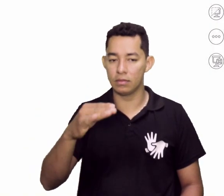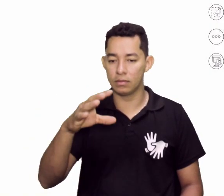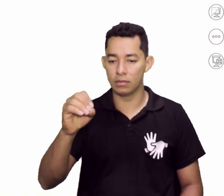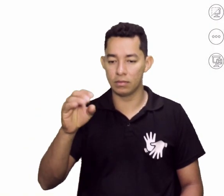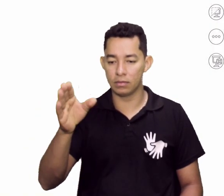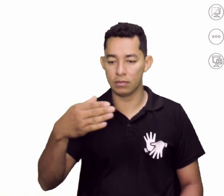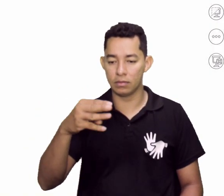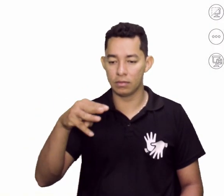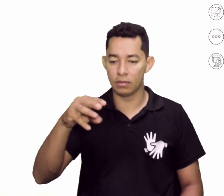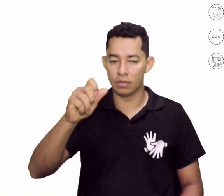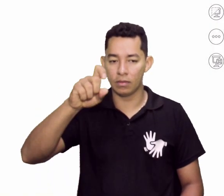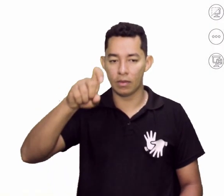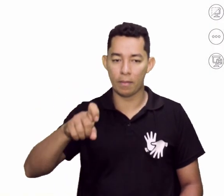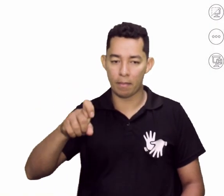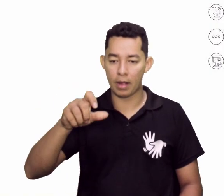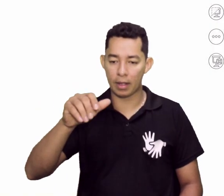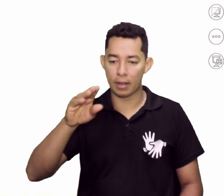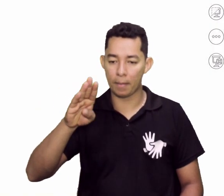fina, um cara muito legal,